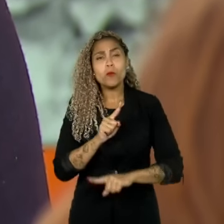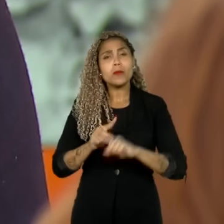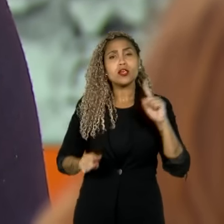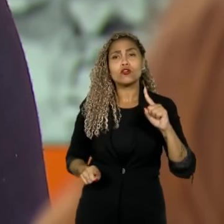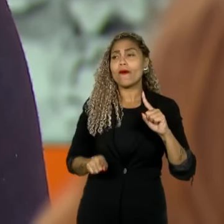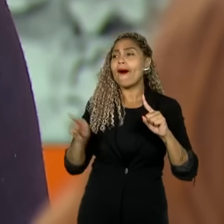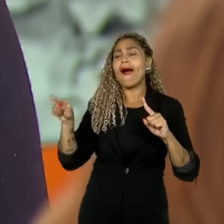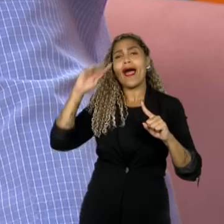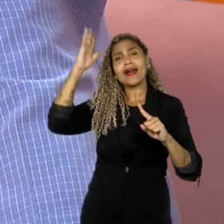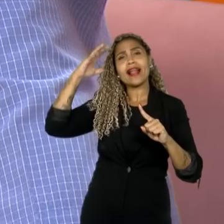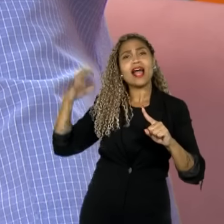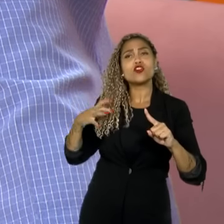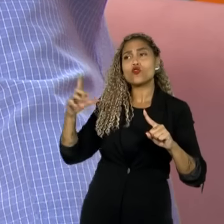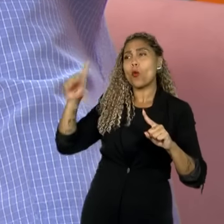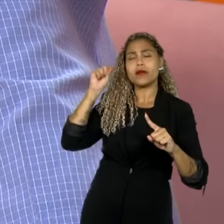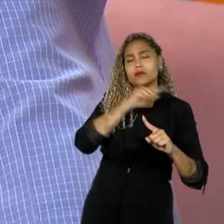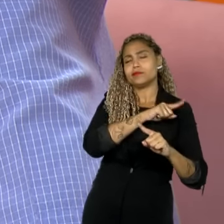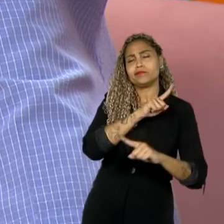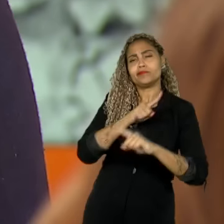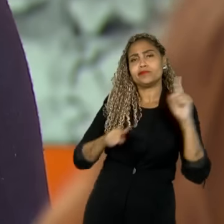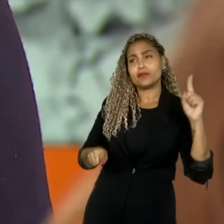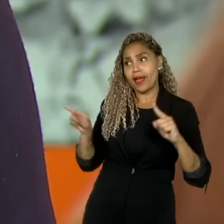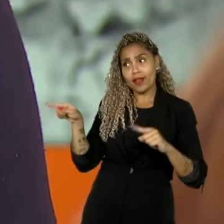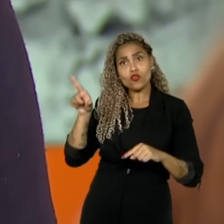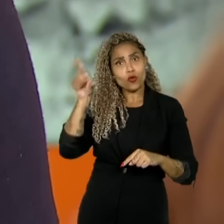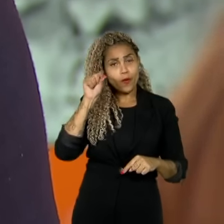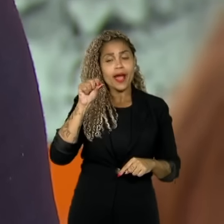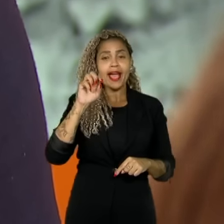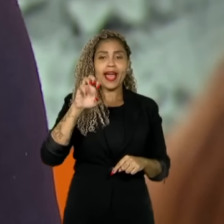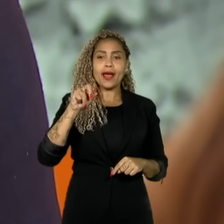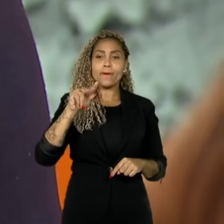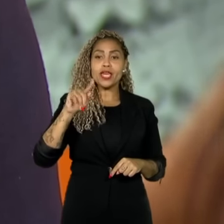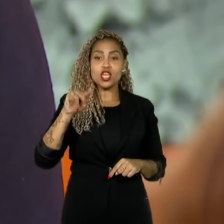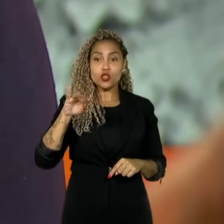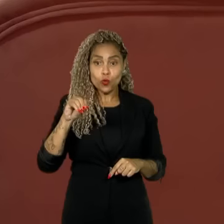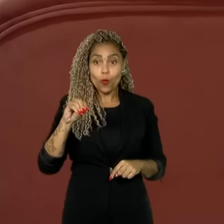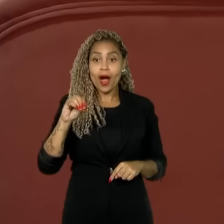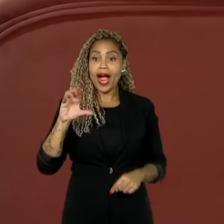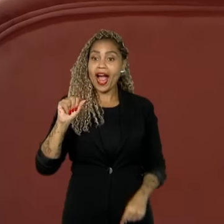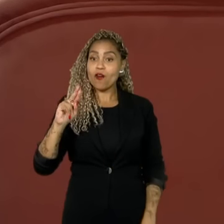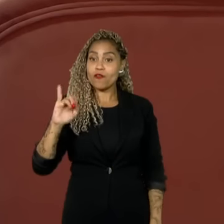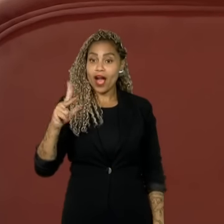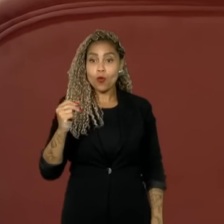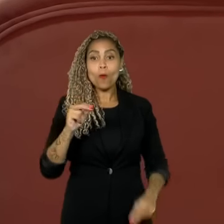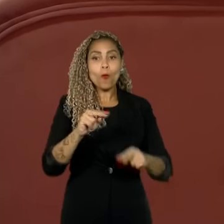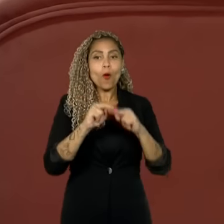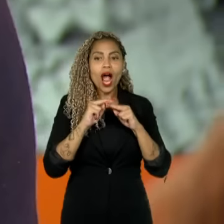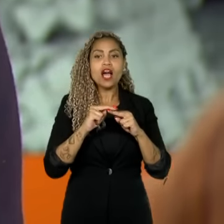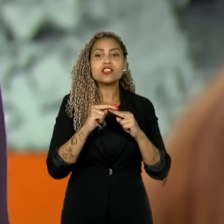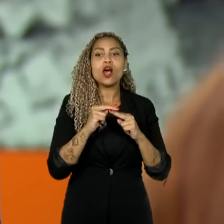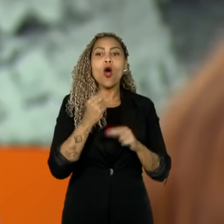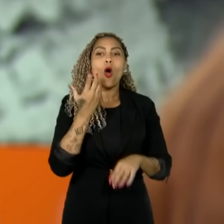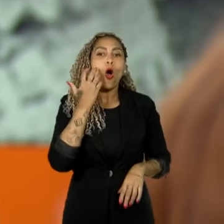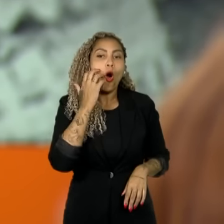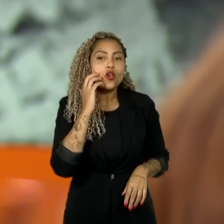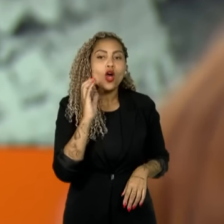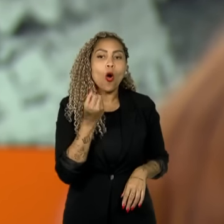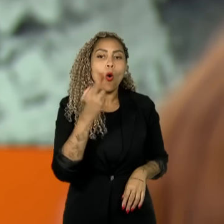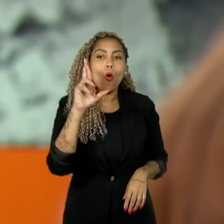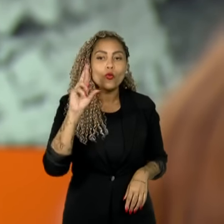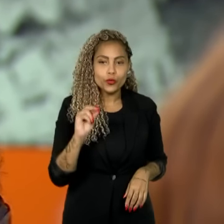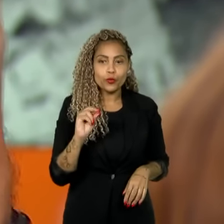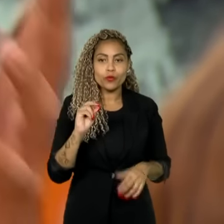tinha escolhido o Hermínio Belo de Carvalho por conta do Rosa de Ouro. Ah! Porque a Clara era apaixonada pelo Rosa de Ouro. Né? Ela foi